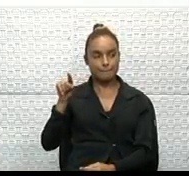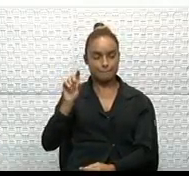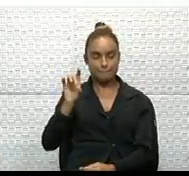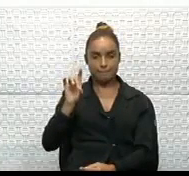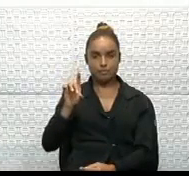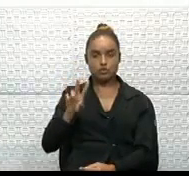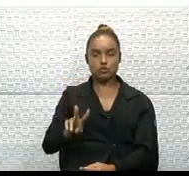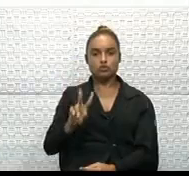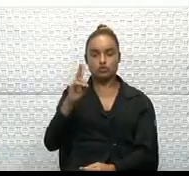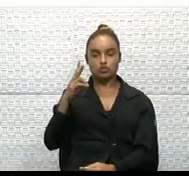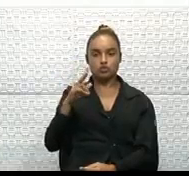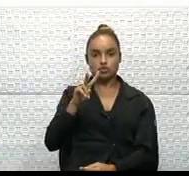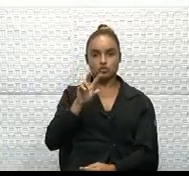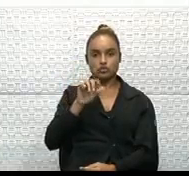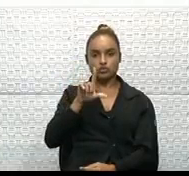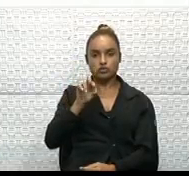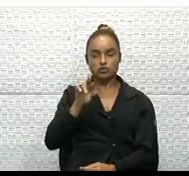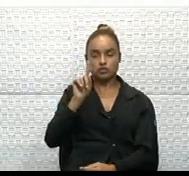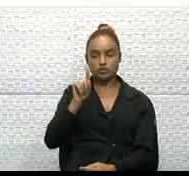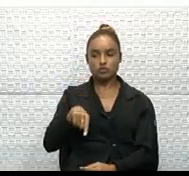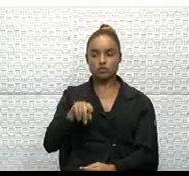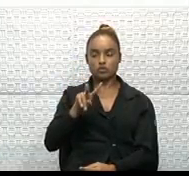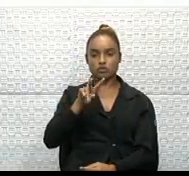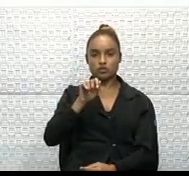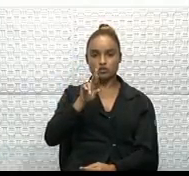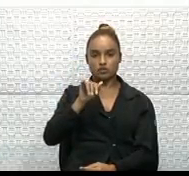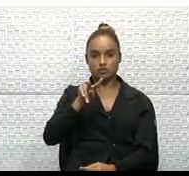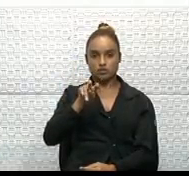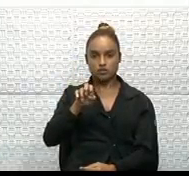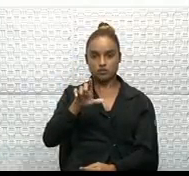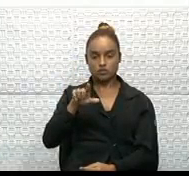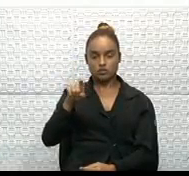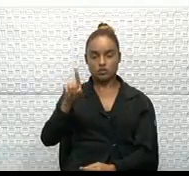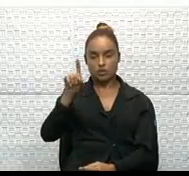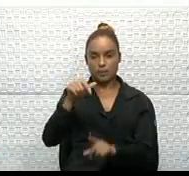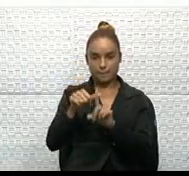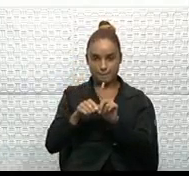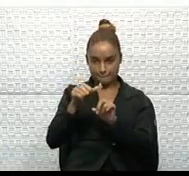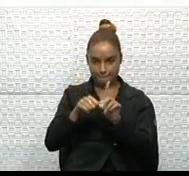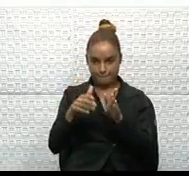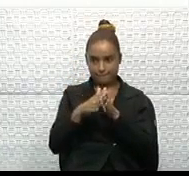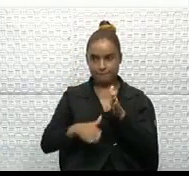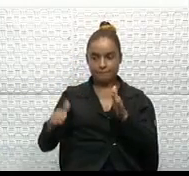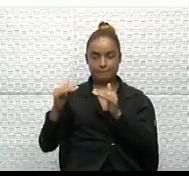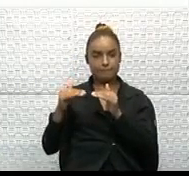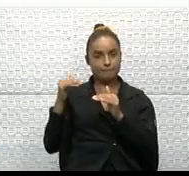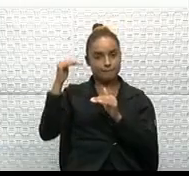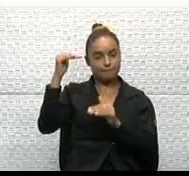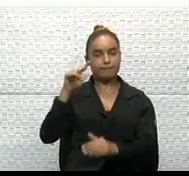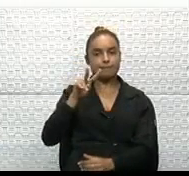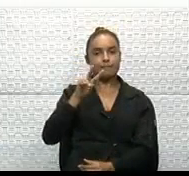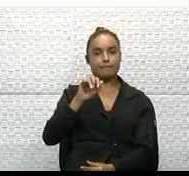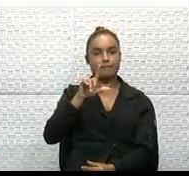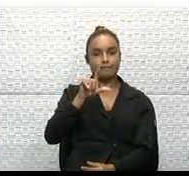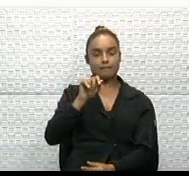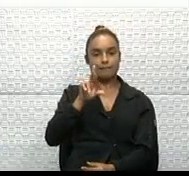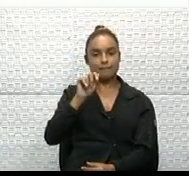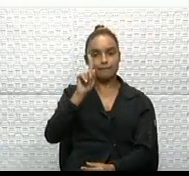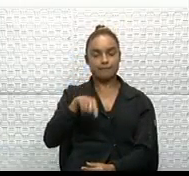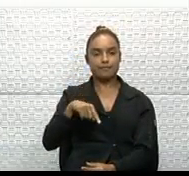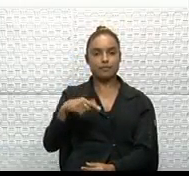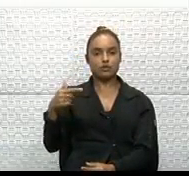os valores da variável mês. Bom, então o que eu tenho que fazer? Eu devo elevar cada um dos valores ao quadrado. Então